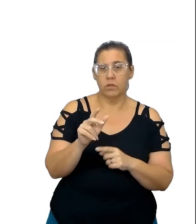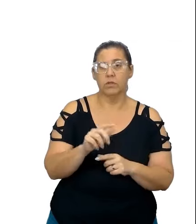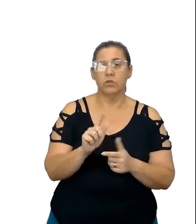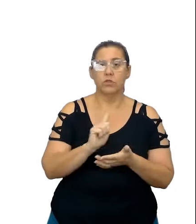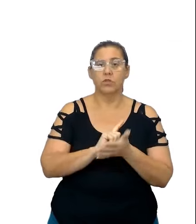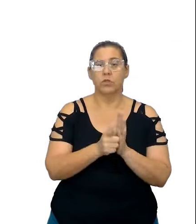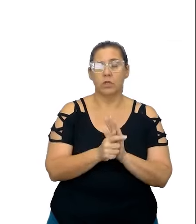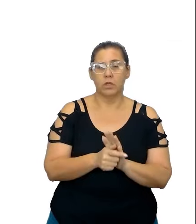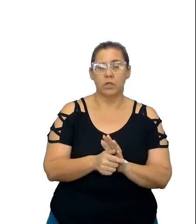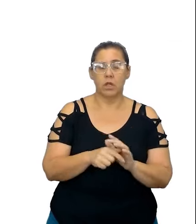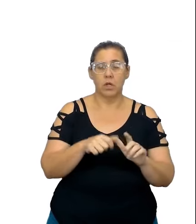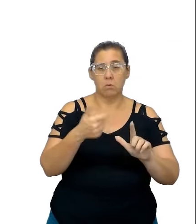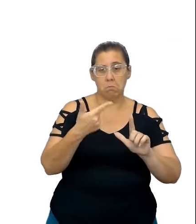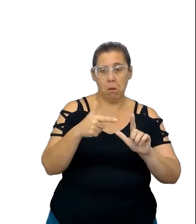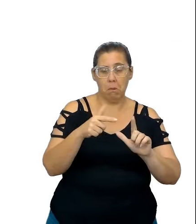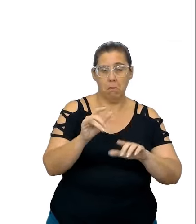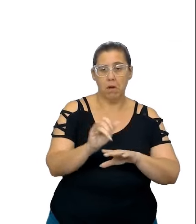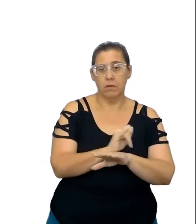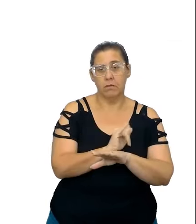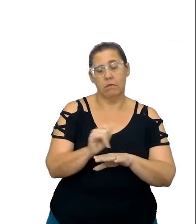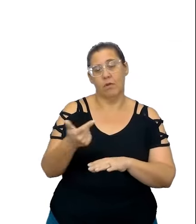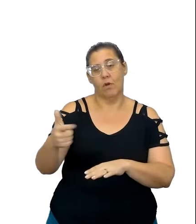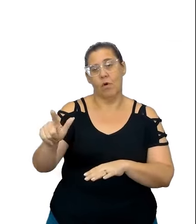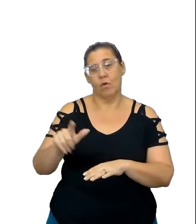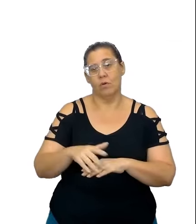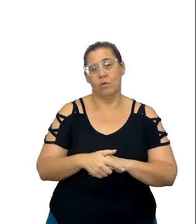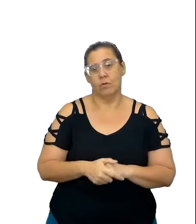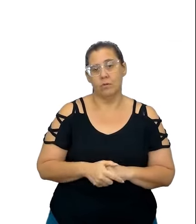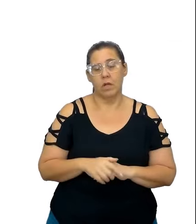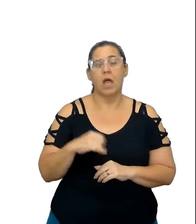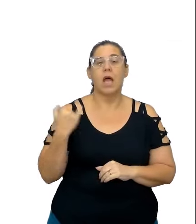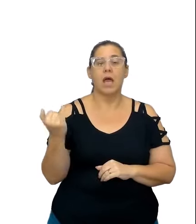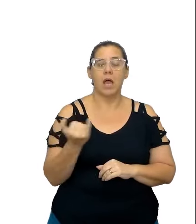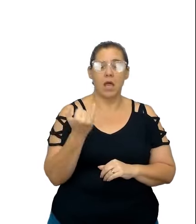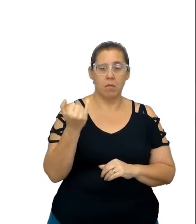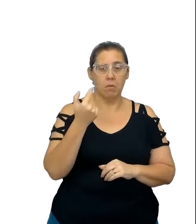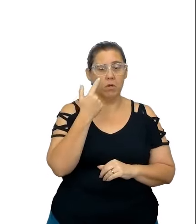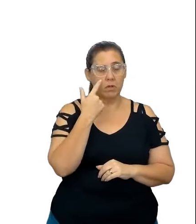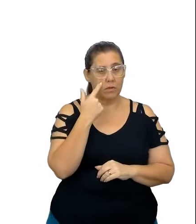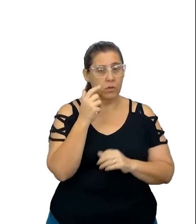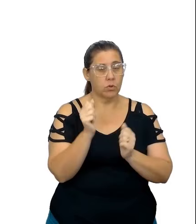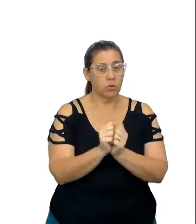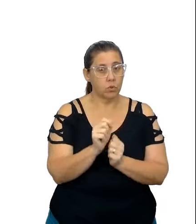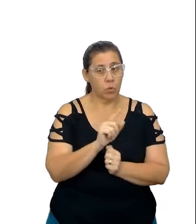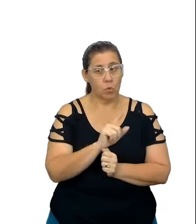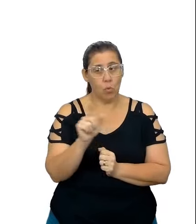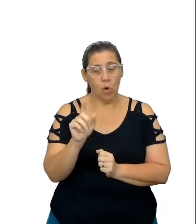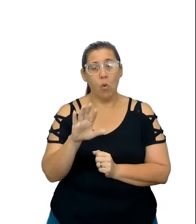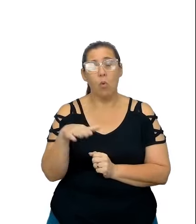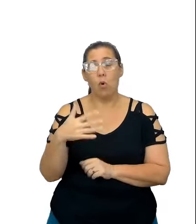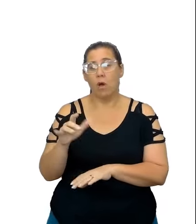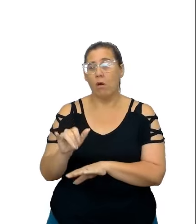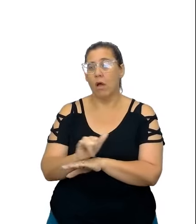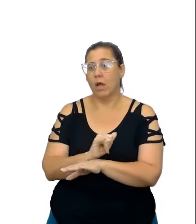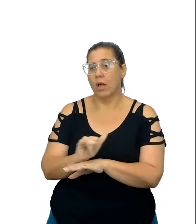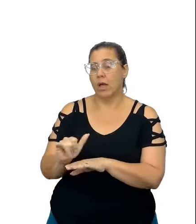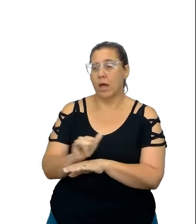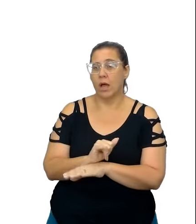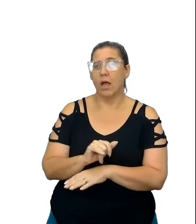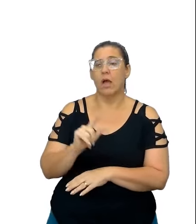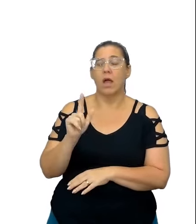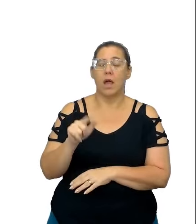meme, as estratégias são outras. E é importante estar definindo com eles que estratégia é